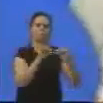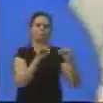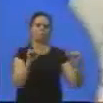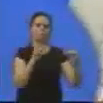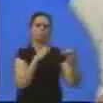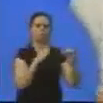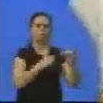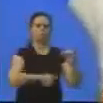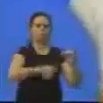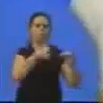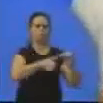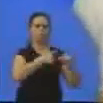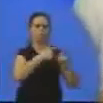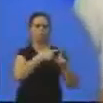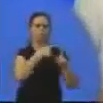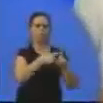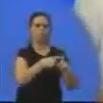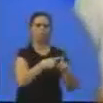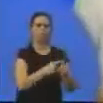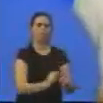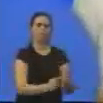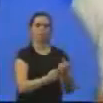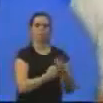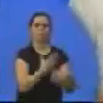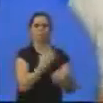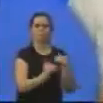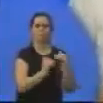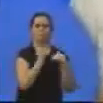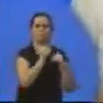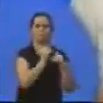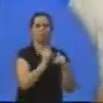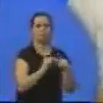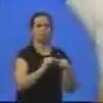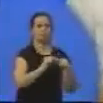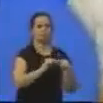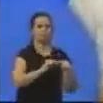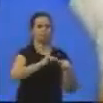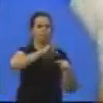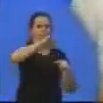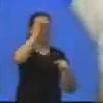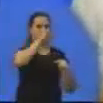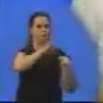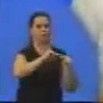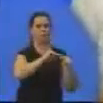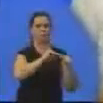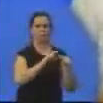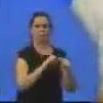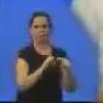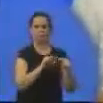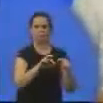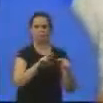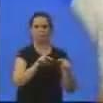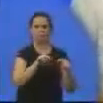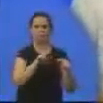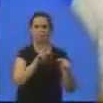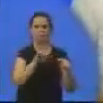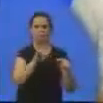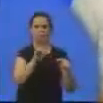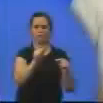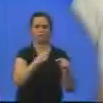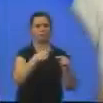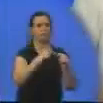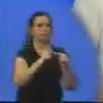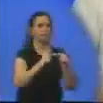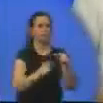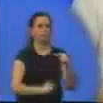for positiva, a nossa função cresce, setinha para cima. Onde a nossa função derivada for negativa, a nossa